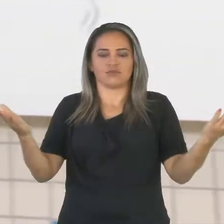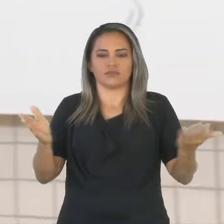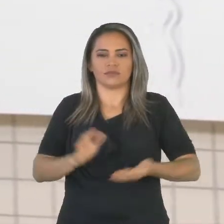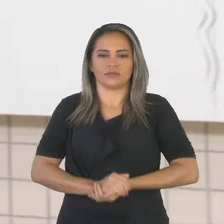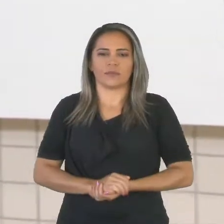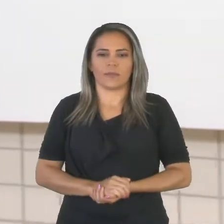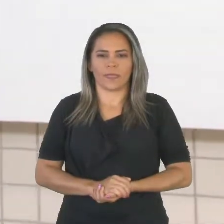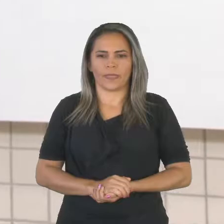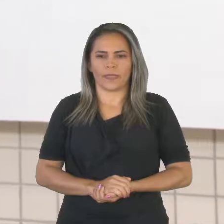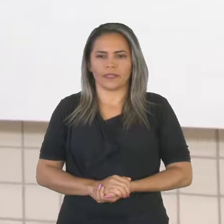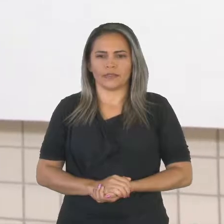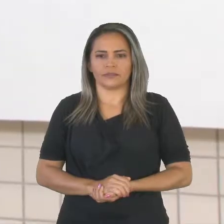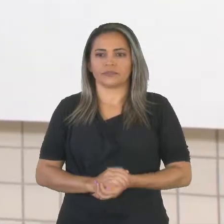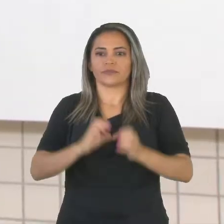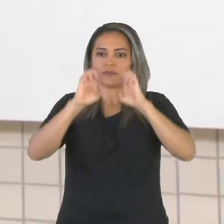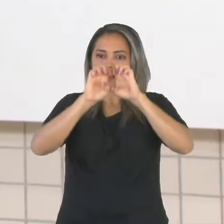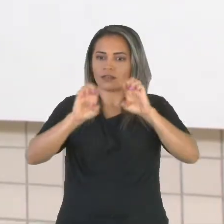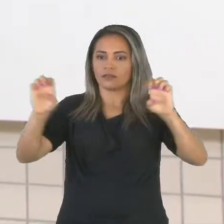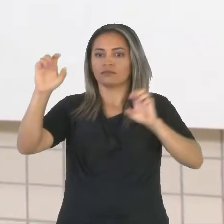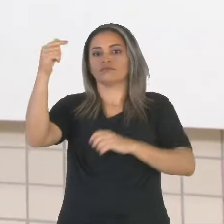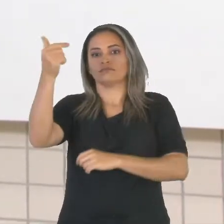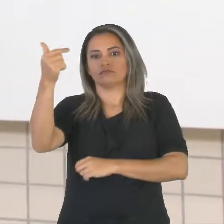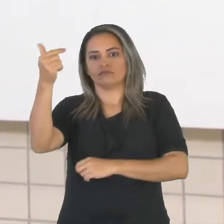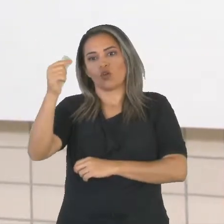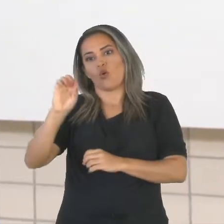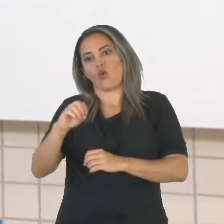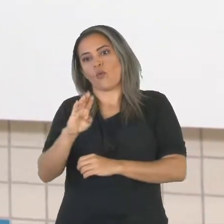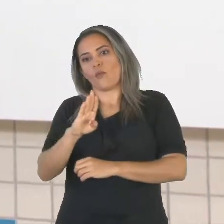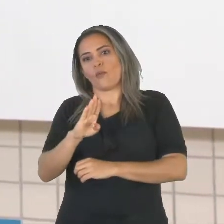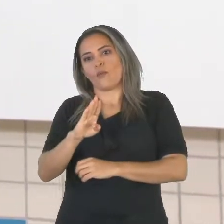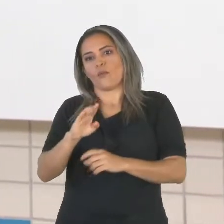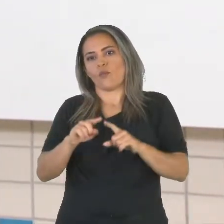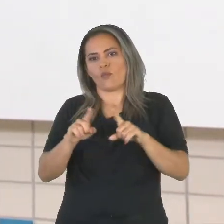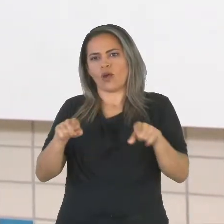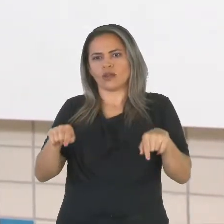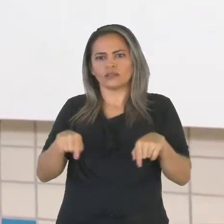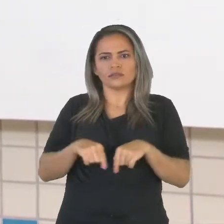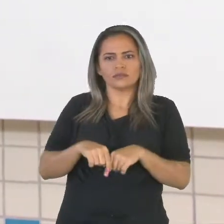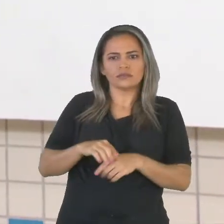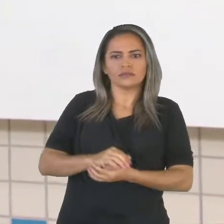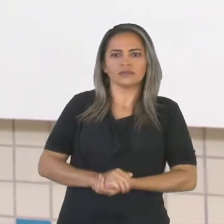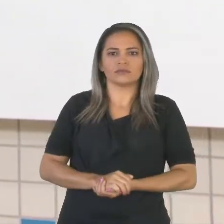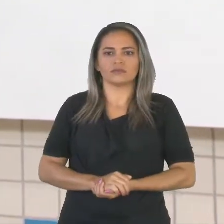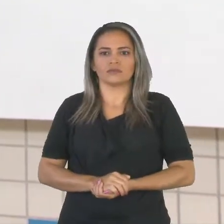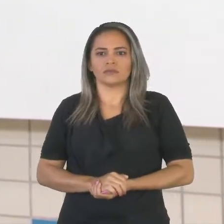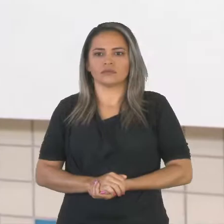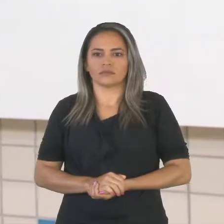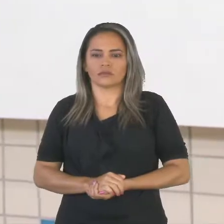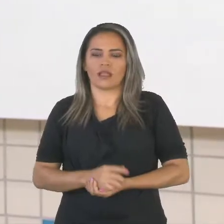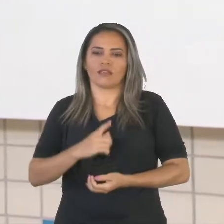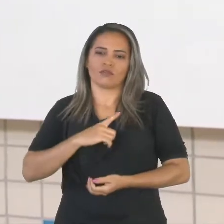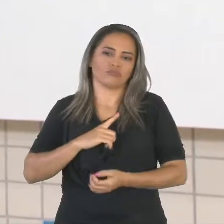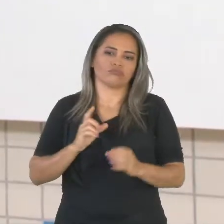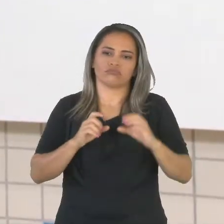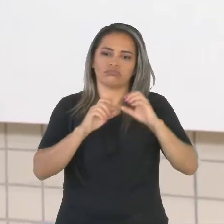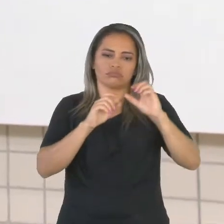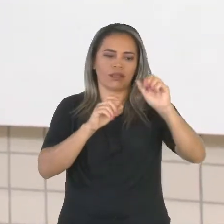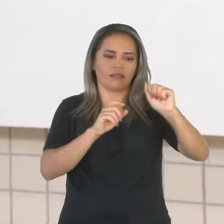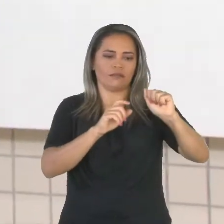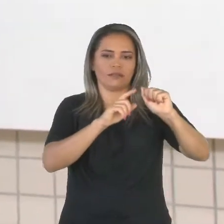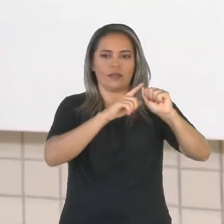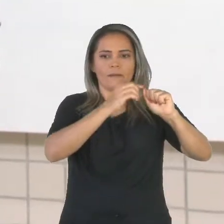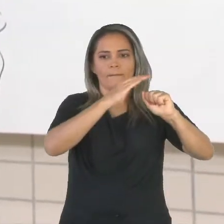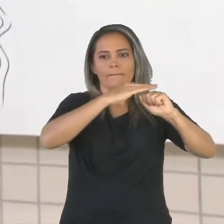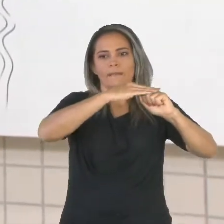Bom, equação do 2º grau, ou quadrática. É toda equação onde o expoente da letra maior seja